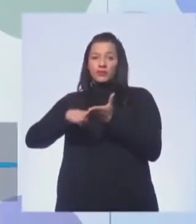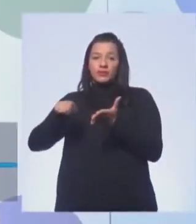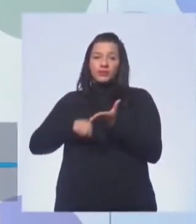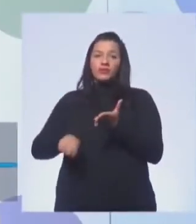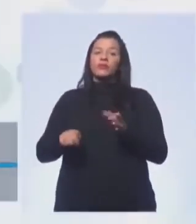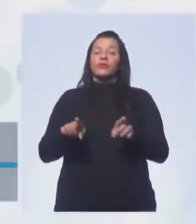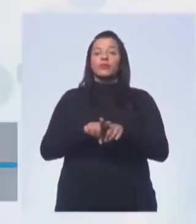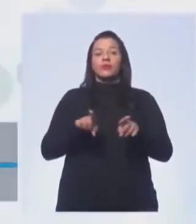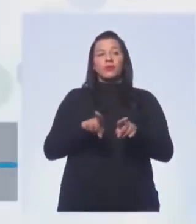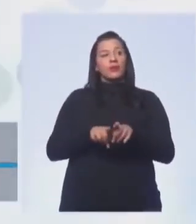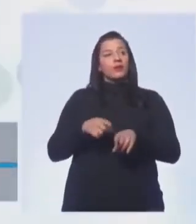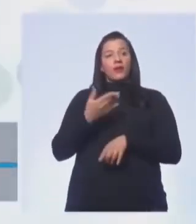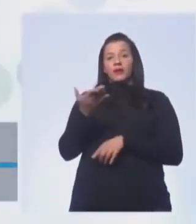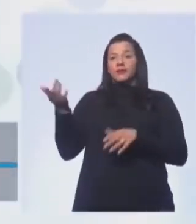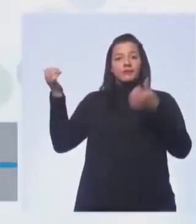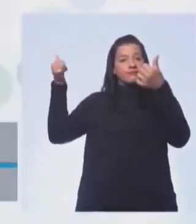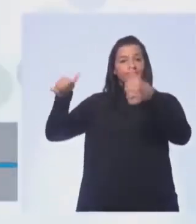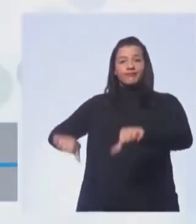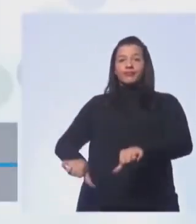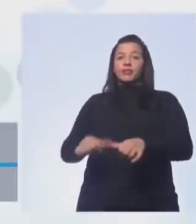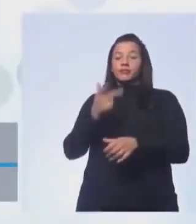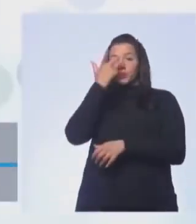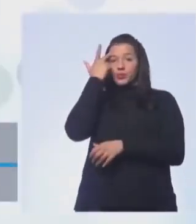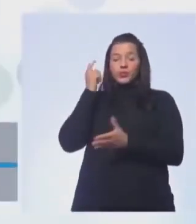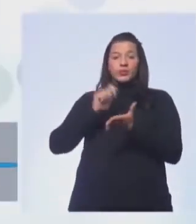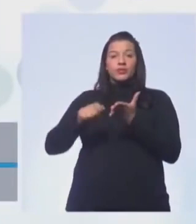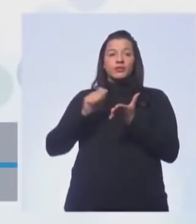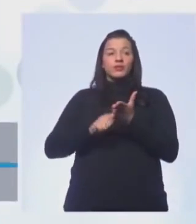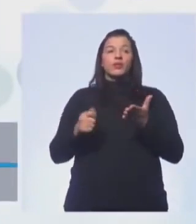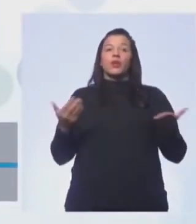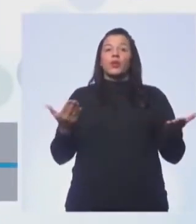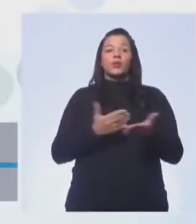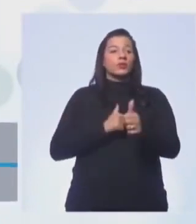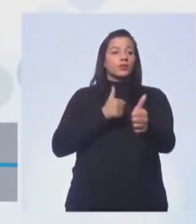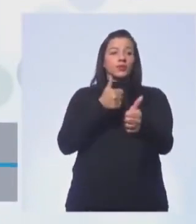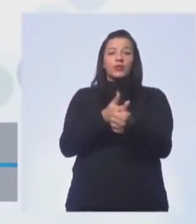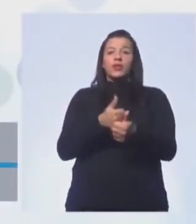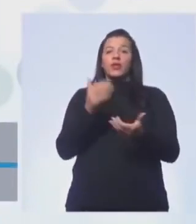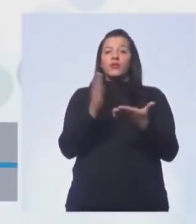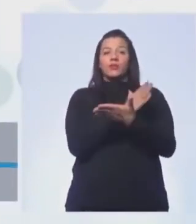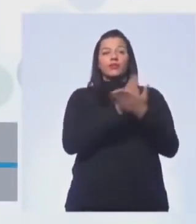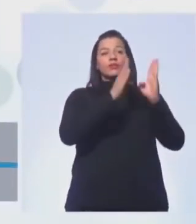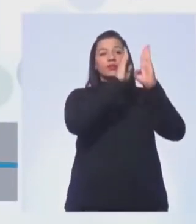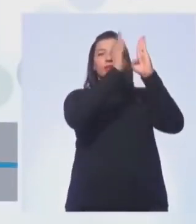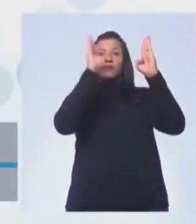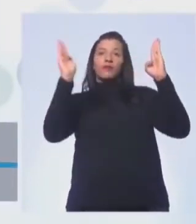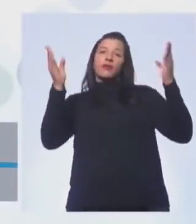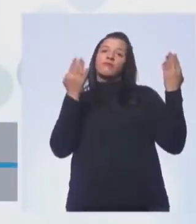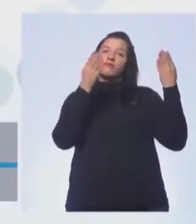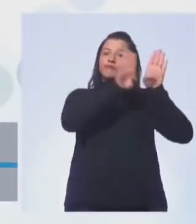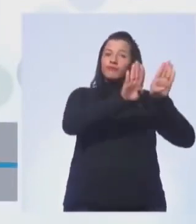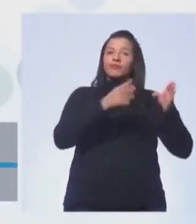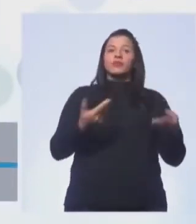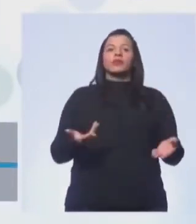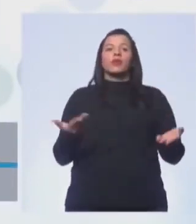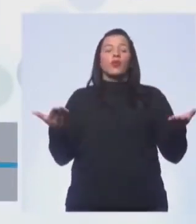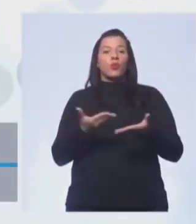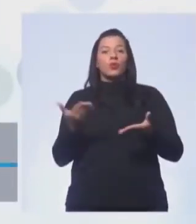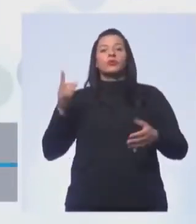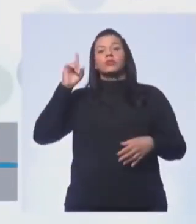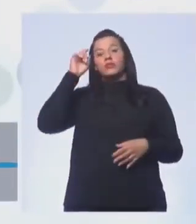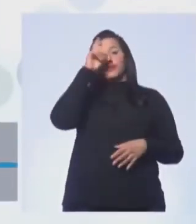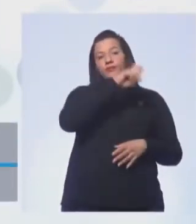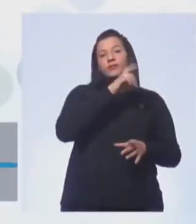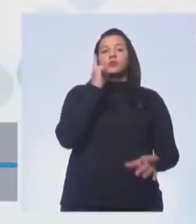Para o escritor é falência, né? Porque a gente já está vivendo um momento, por exemplo, quem acompanha aí está vendo que muitas livrarias fecharam, a gente não encontra mais livraria física, é muito